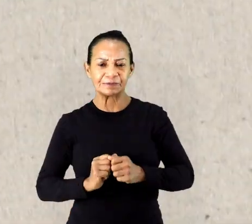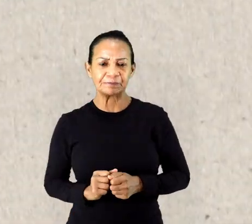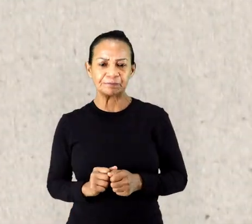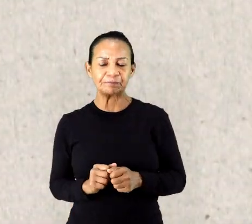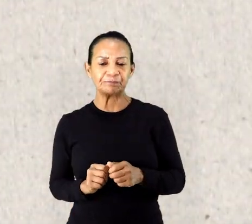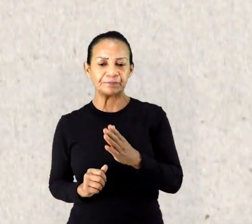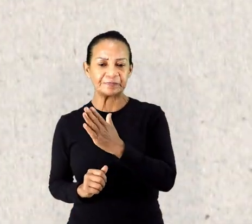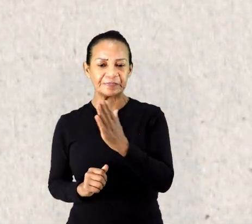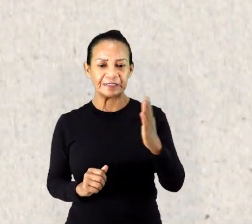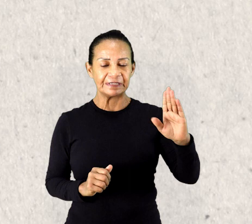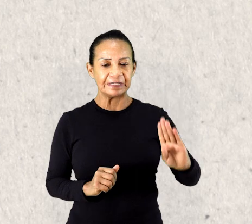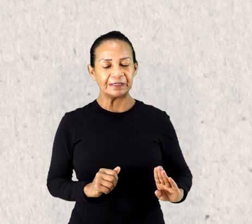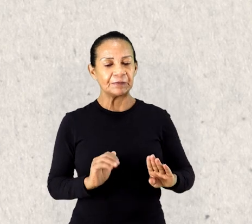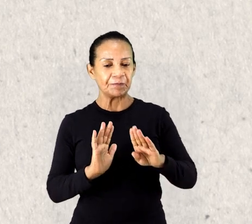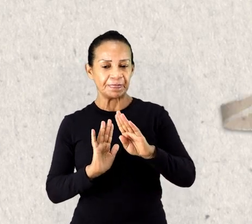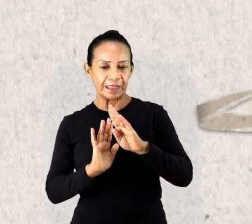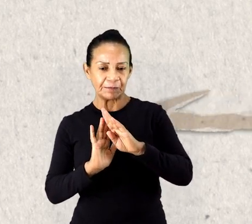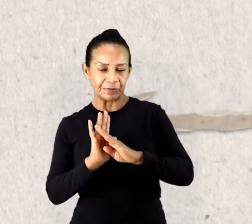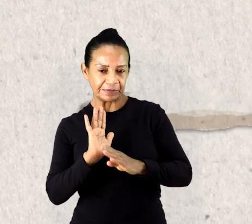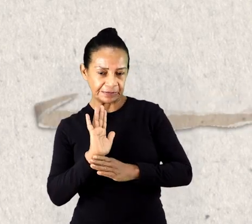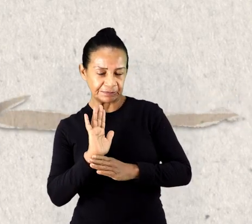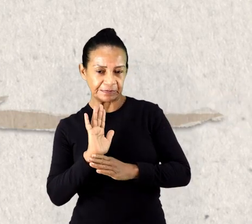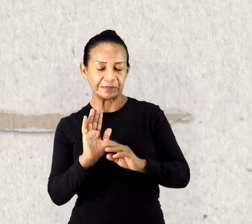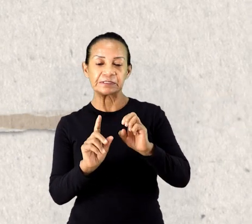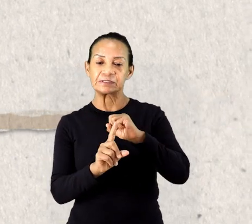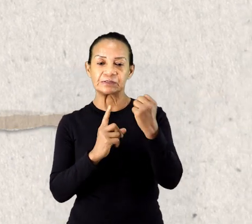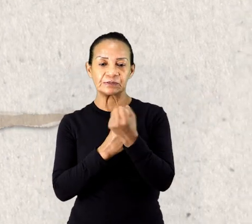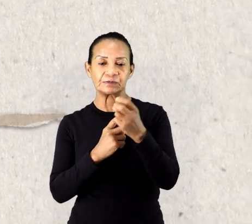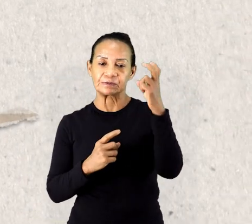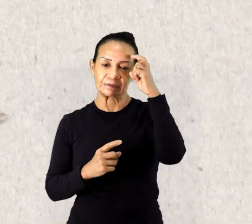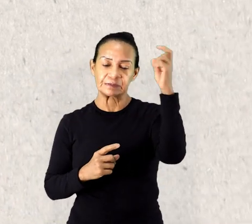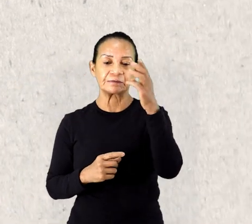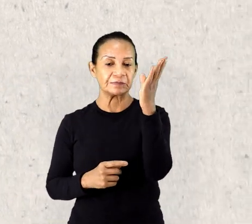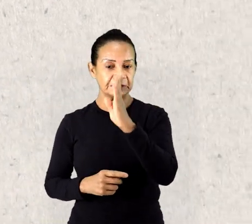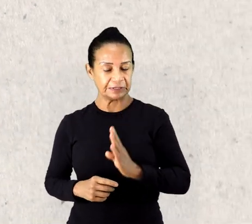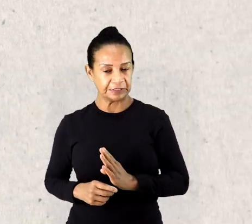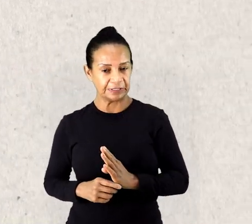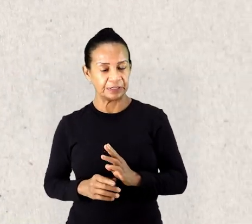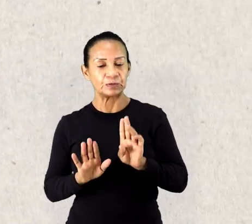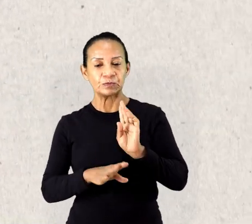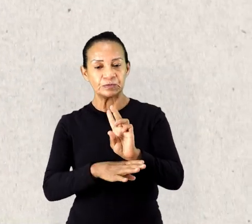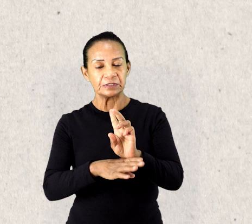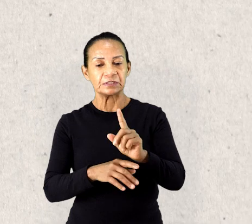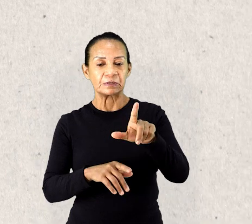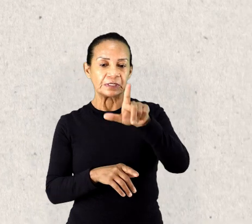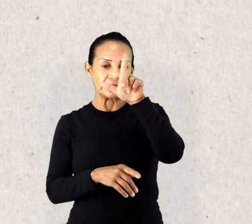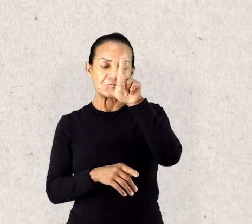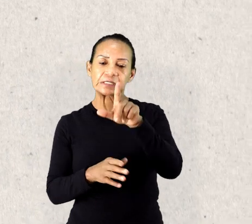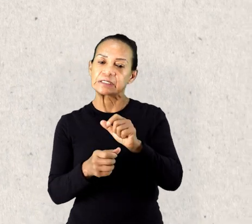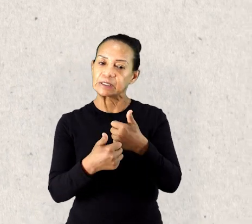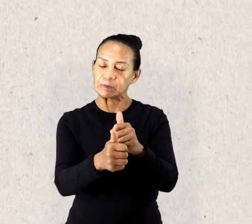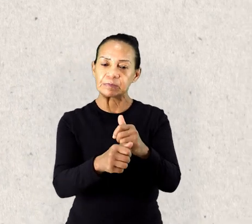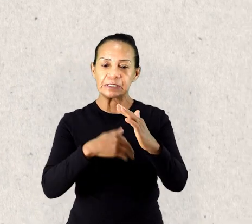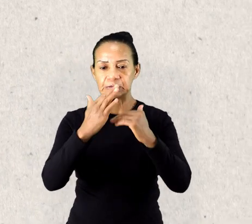cima. O Lado a Lado é um programa que mapeia iniciativas socioculturais brasileiras, mentora suas